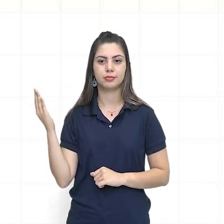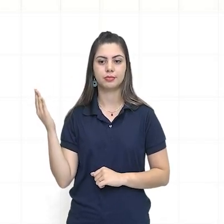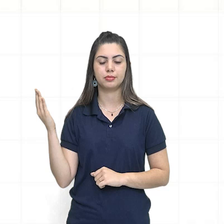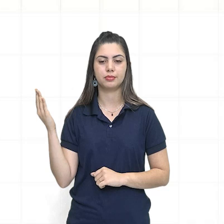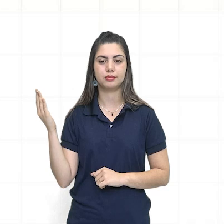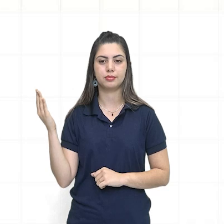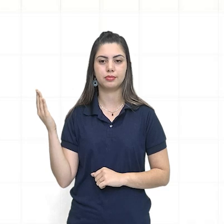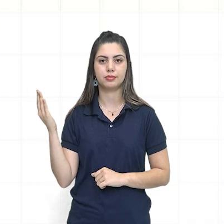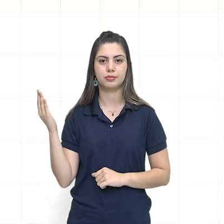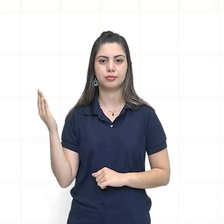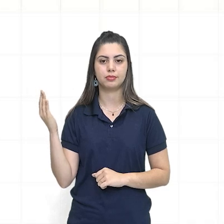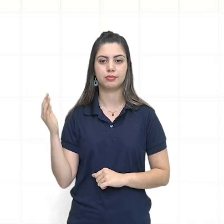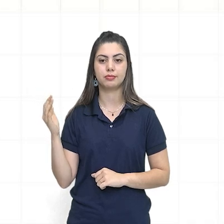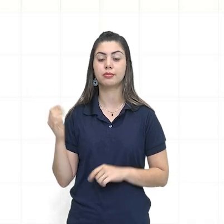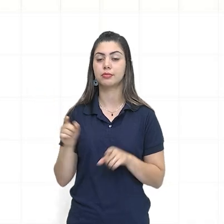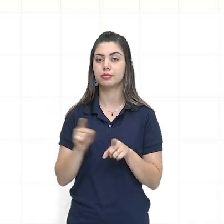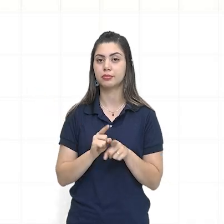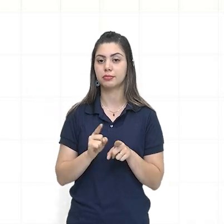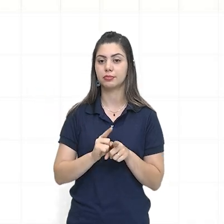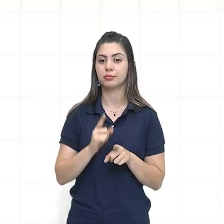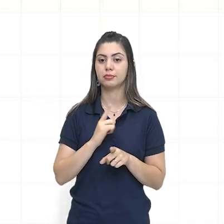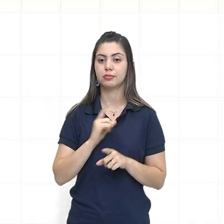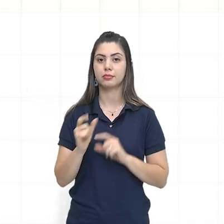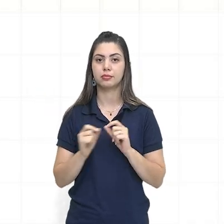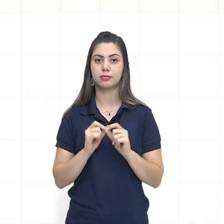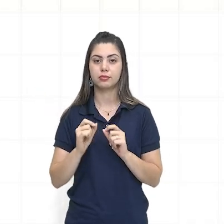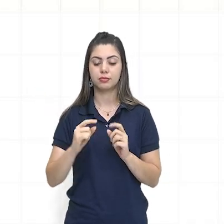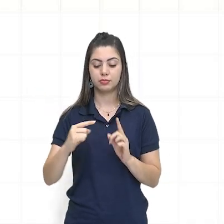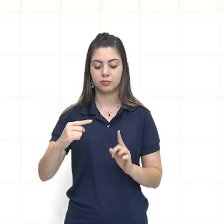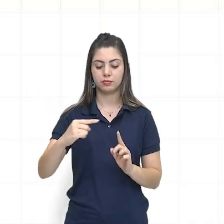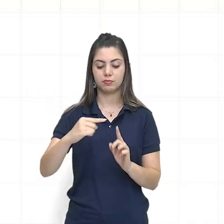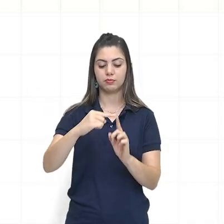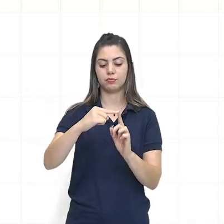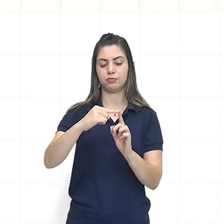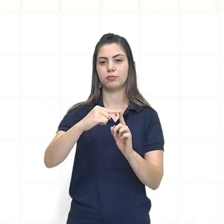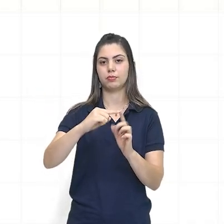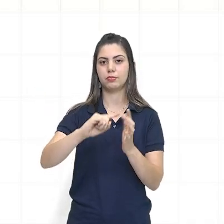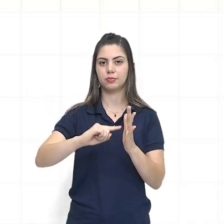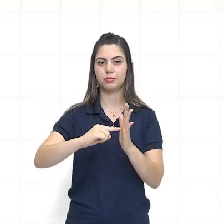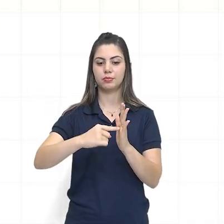na horizontal e também temos um ponto de encontro